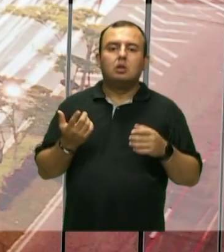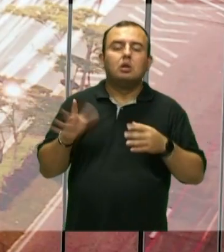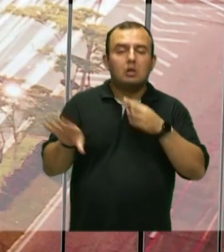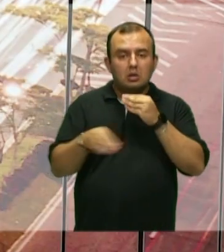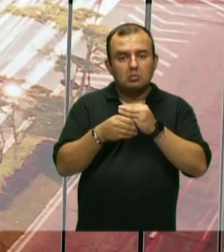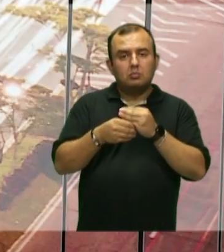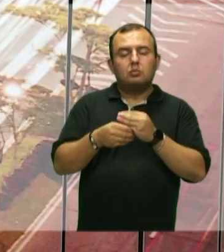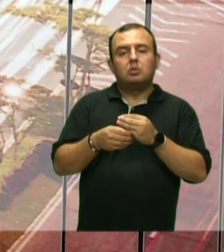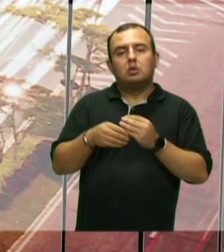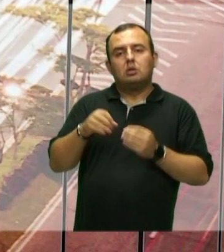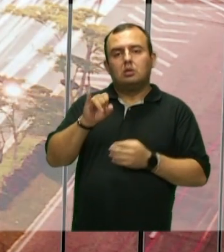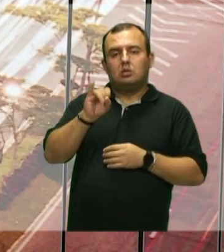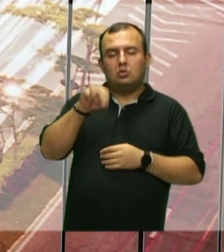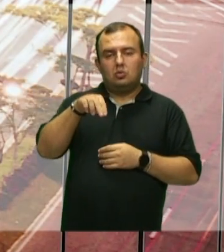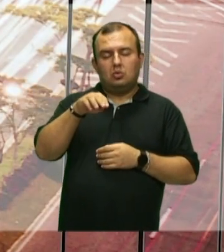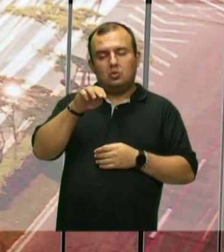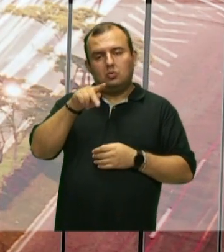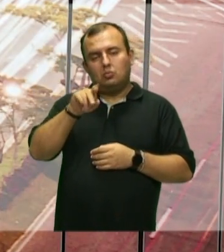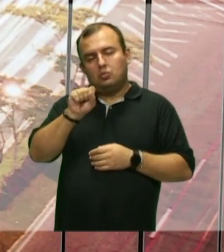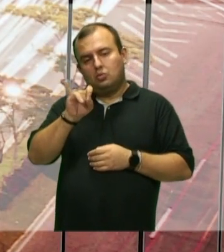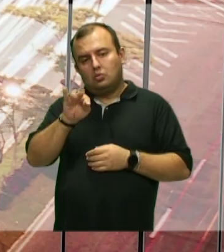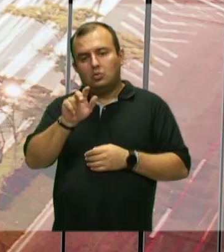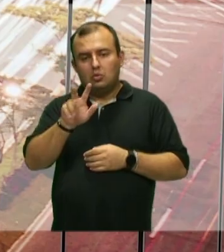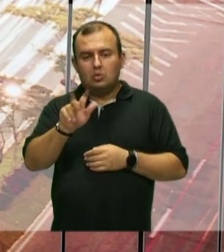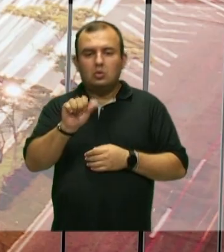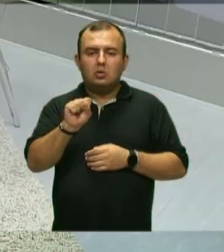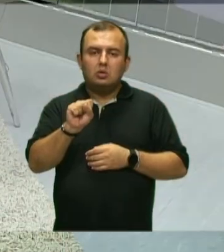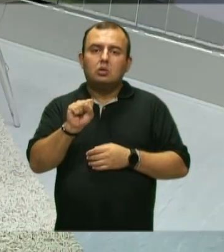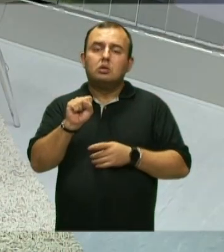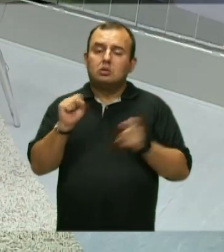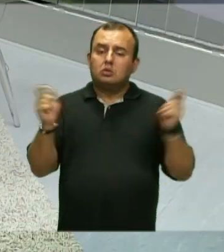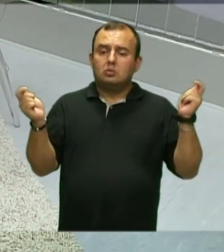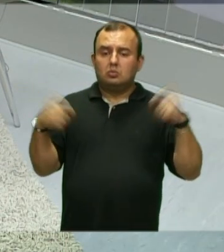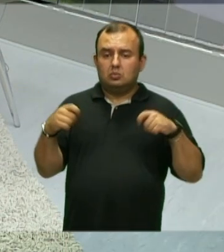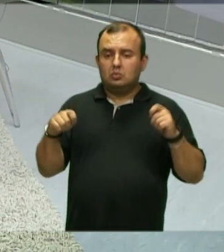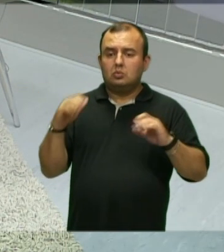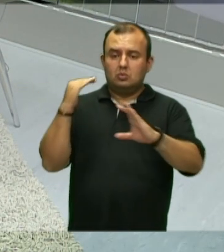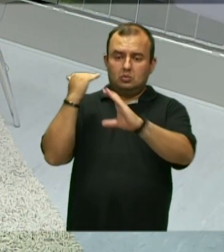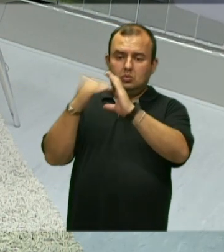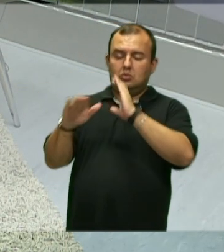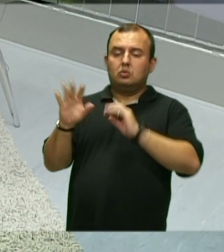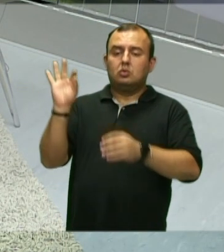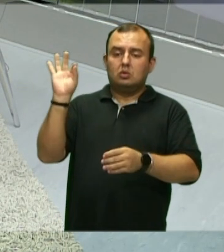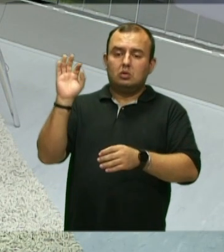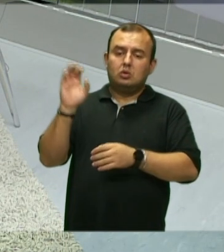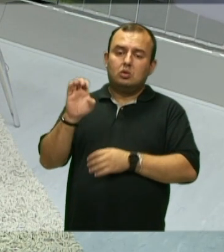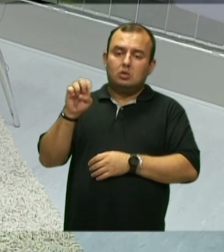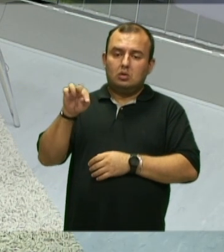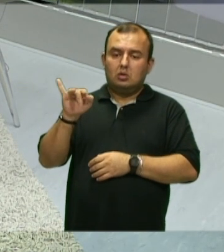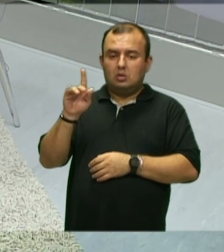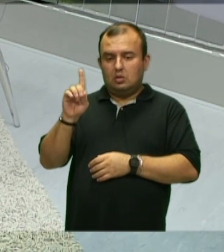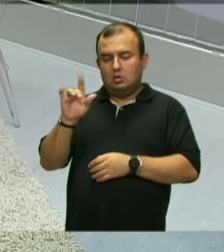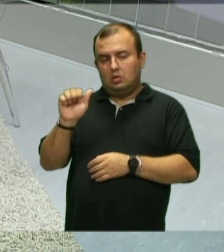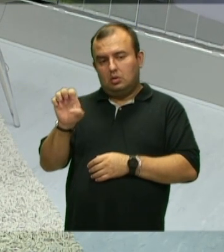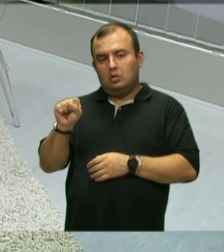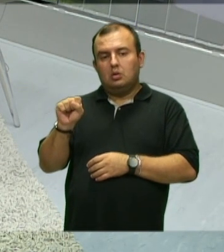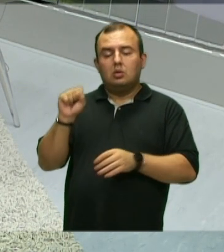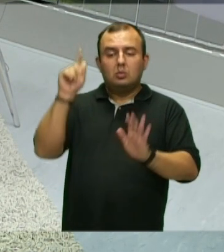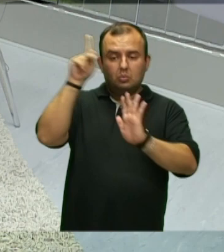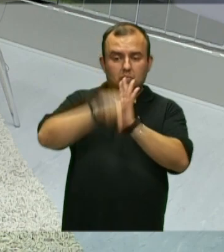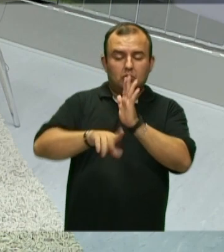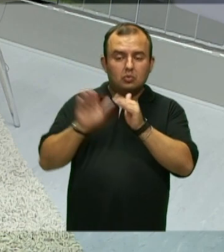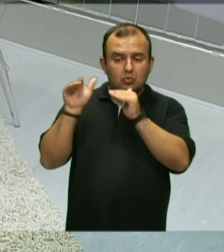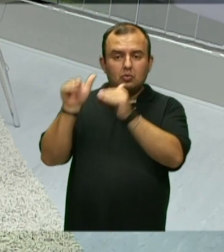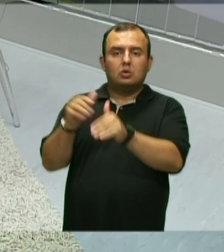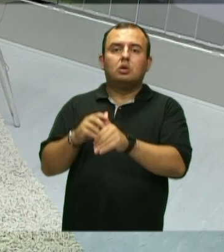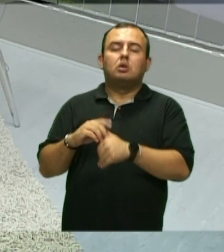Né? A Câmara de Vereadores tem já há 2 anos essa possibilidade de enviar emendas a entidades para execução de projetos específicos e